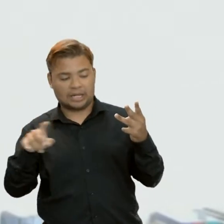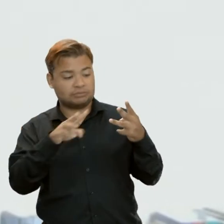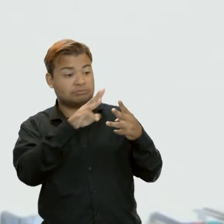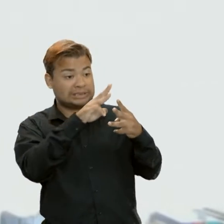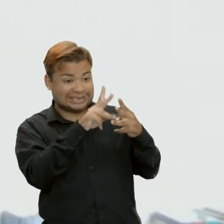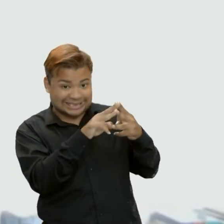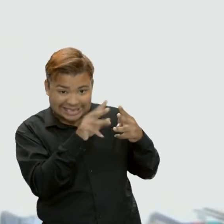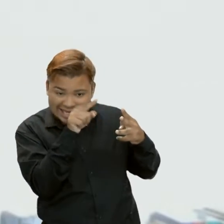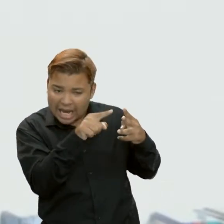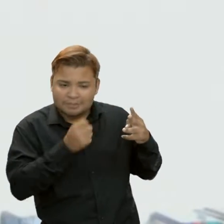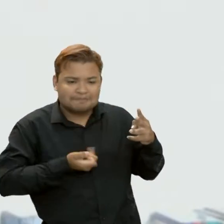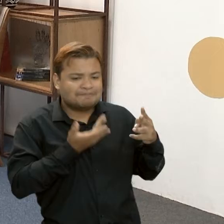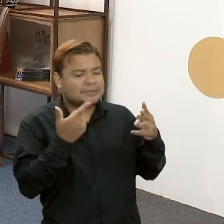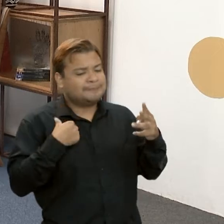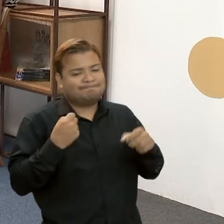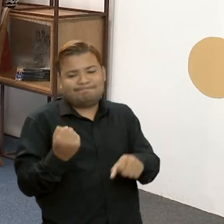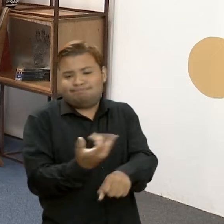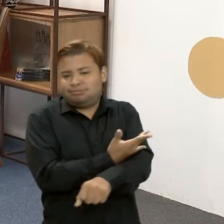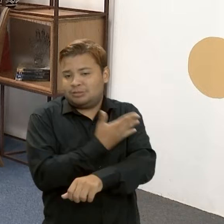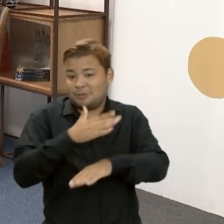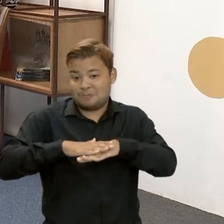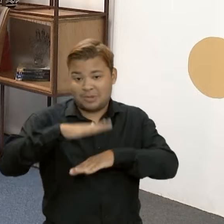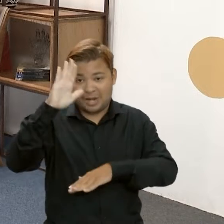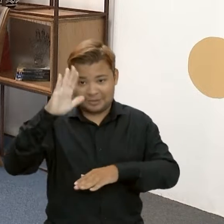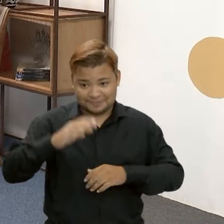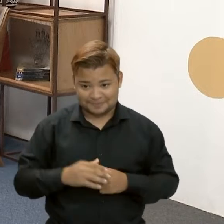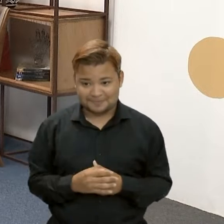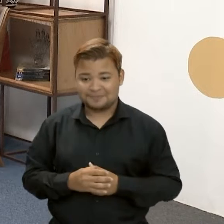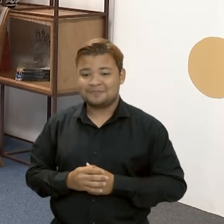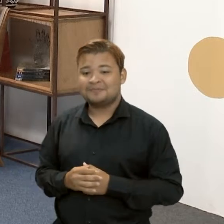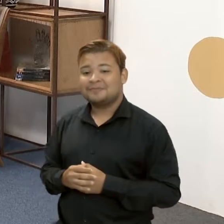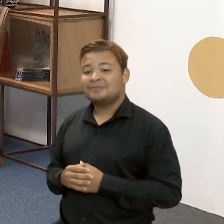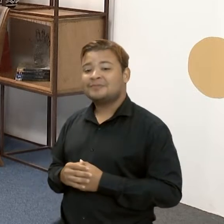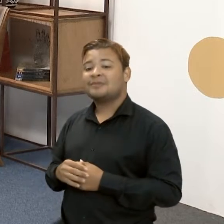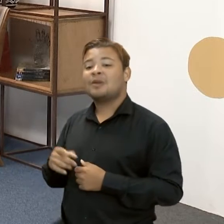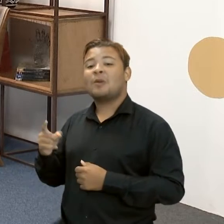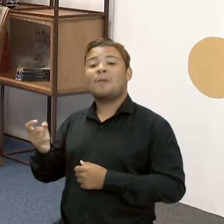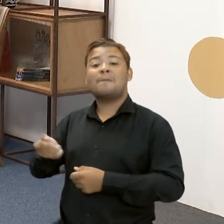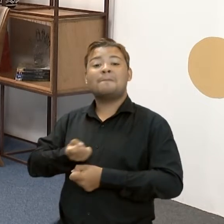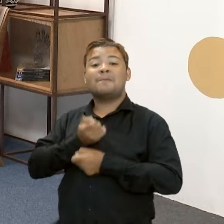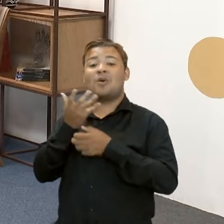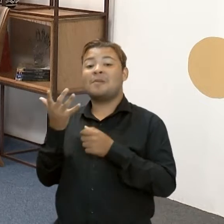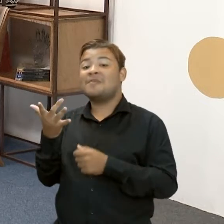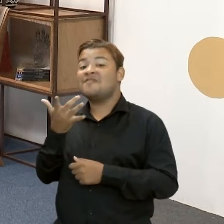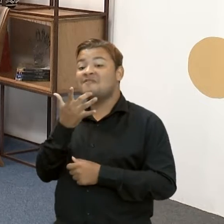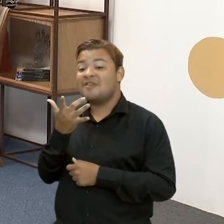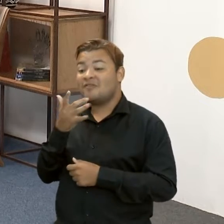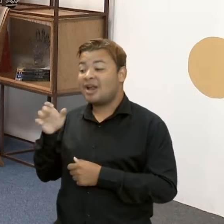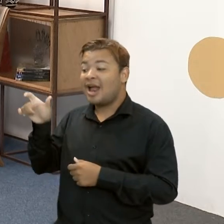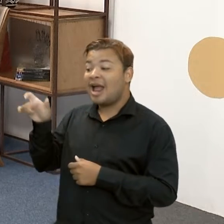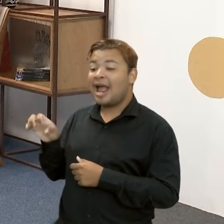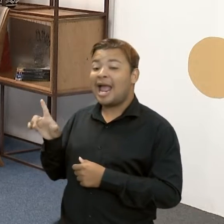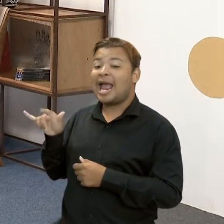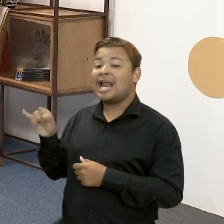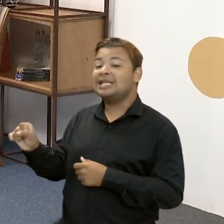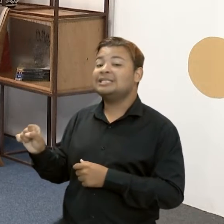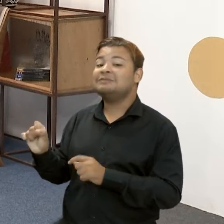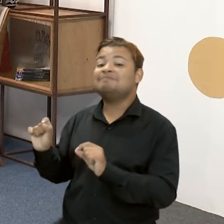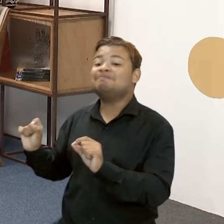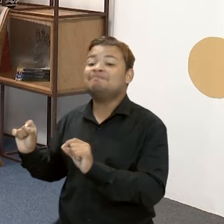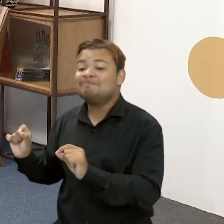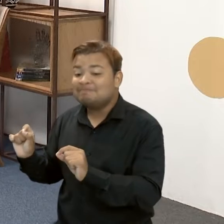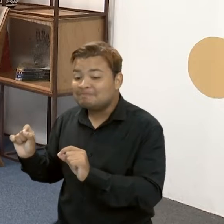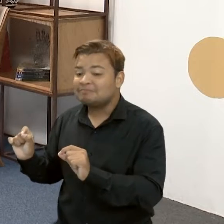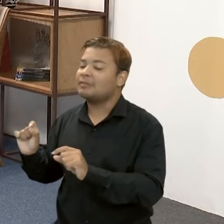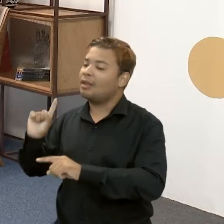eu mais me emociono. Vamos fazer um suspense sobre o poema o favorito da Elis, porque ela vai continuar